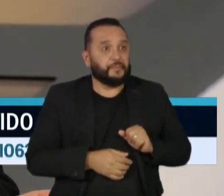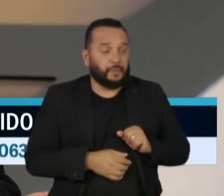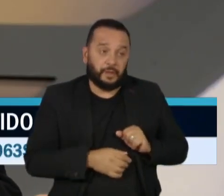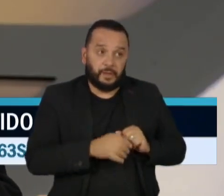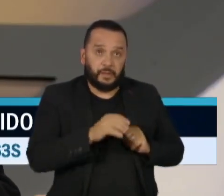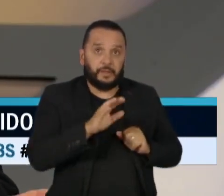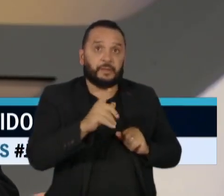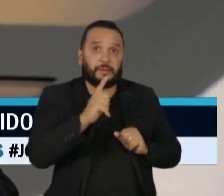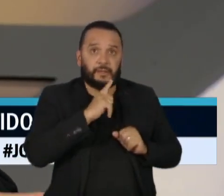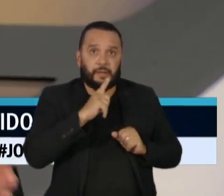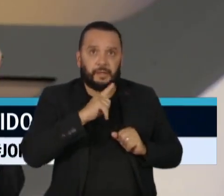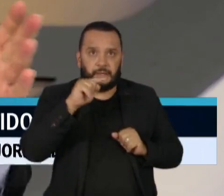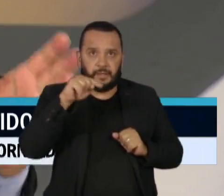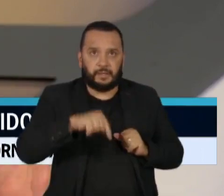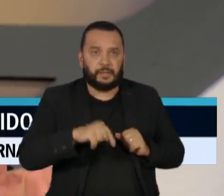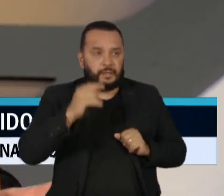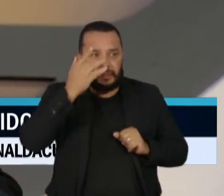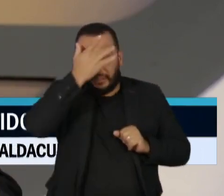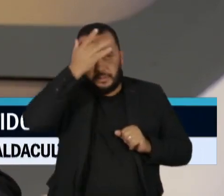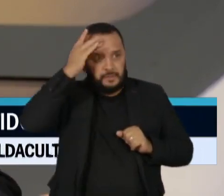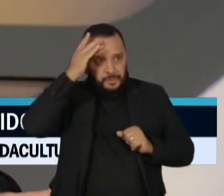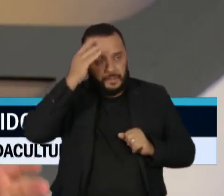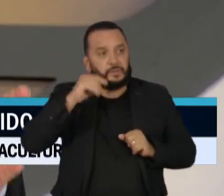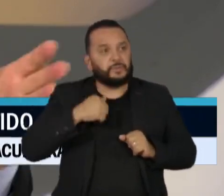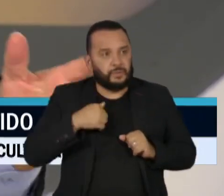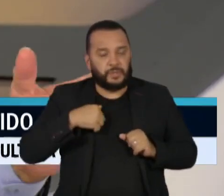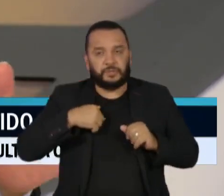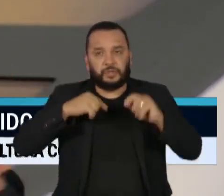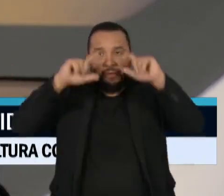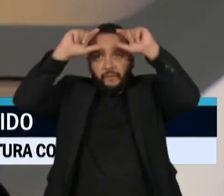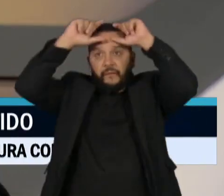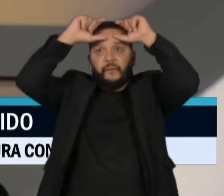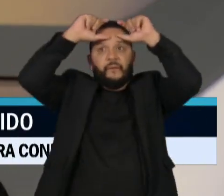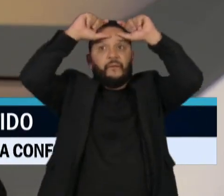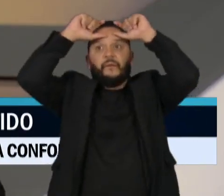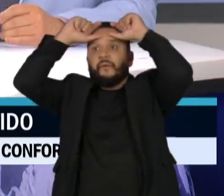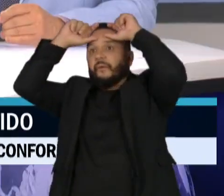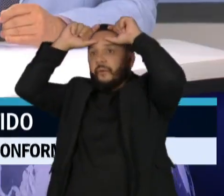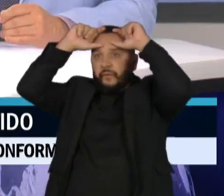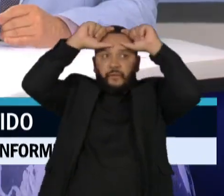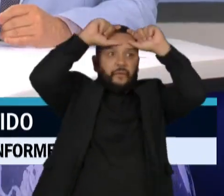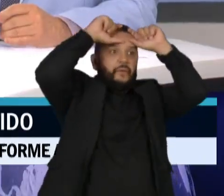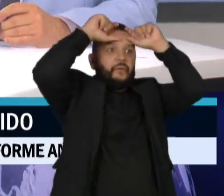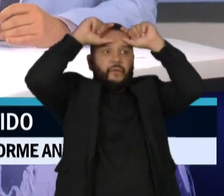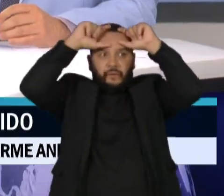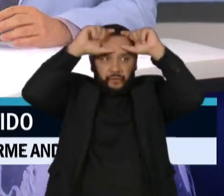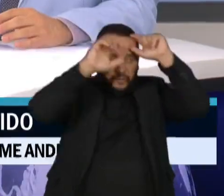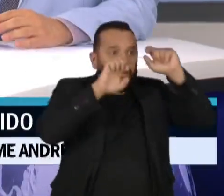os autodenominados patriotas adoradores de ETs. Opa. Imagina se eles se empolgam agora. É uma hipótese. É uma...